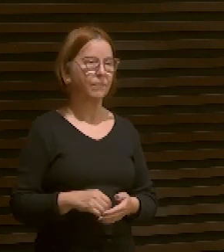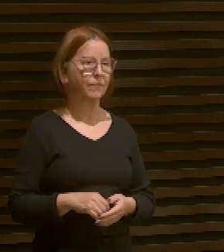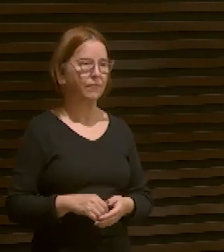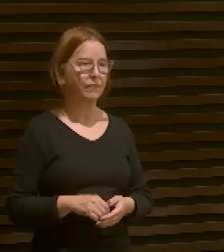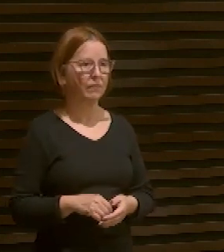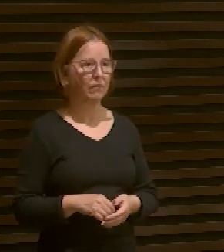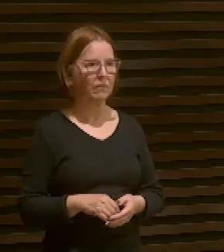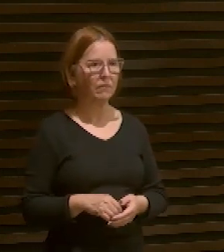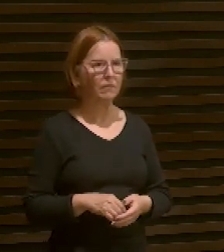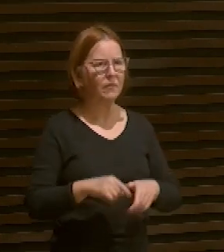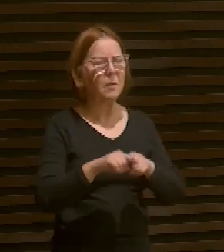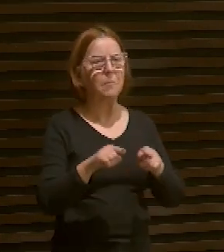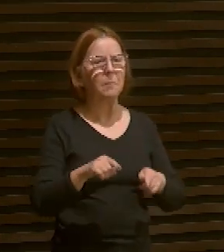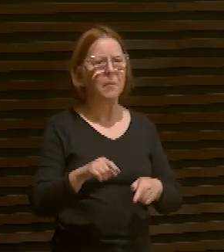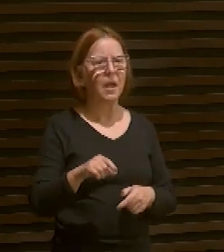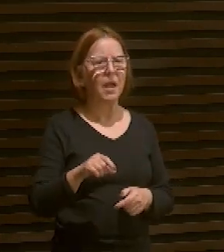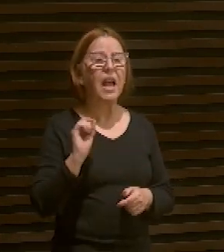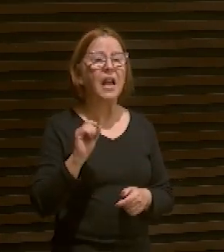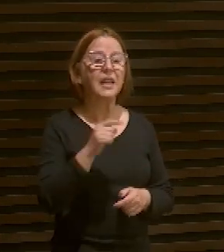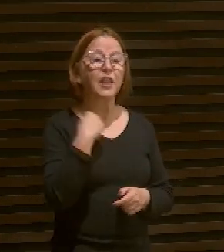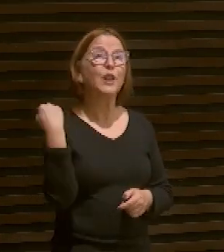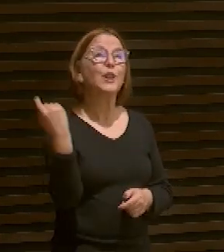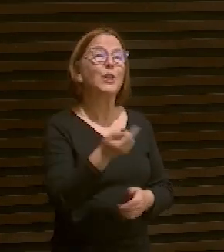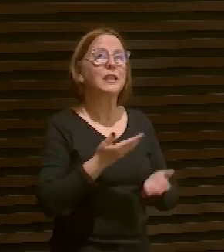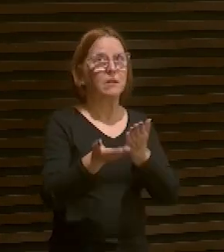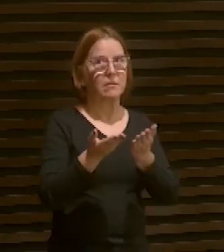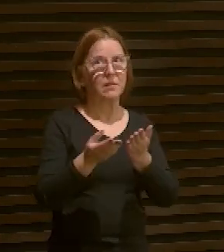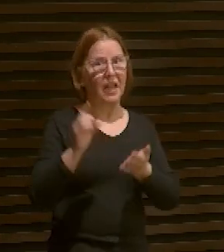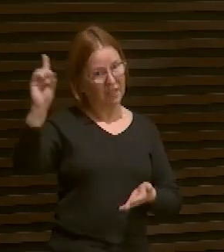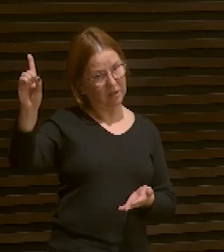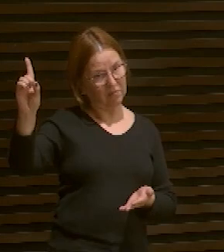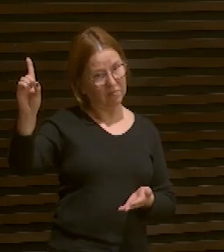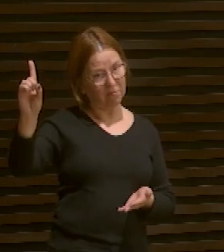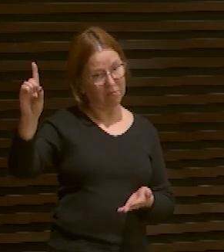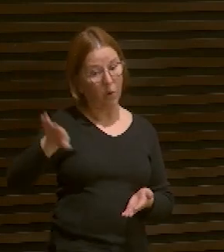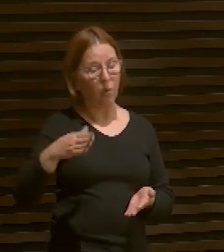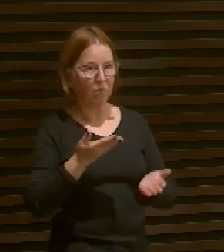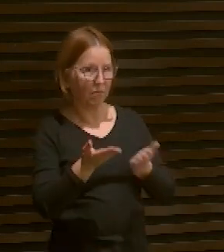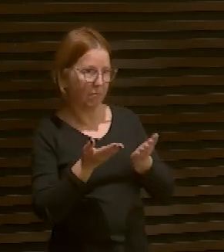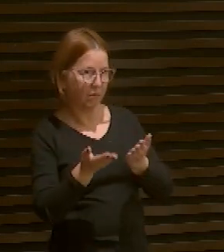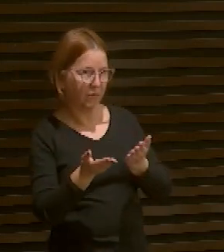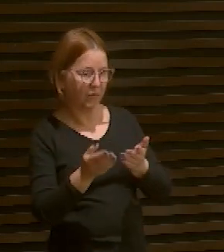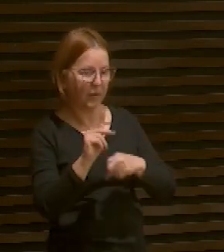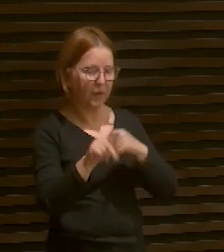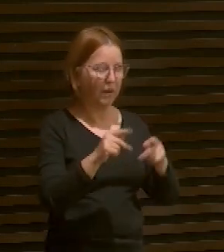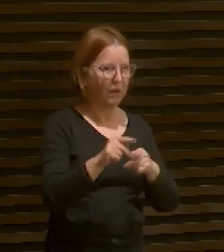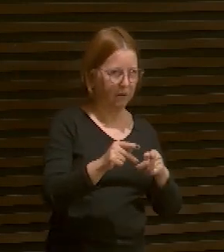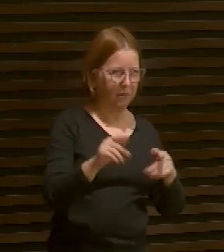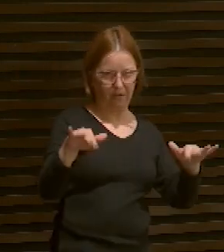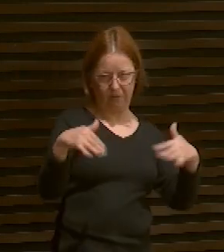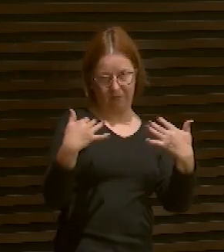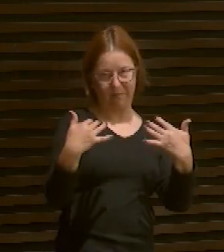Mas a quem nós estamos servindo? Nós estamos servindo a Deus ou nós estamos servindo às pessoas que estão nos